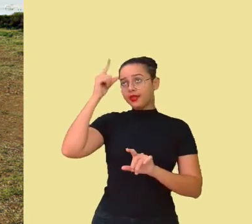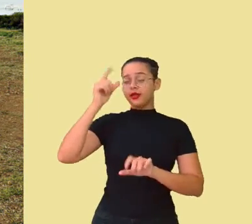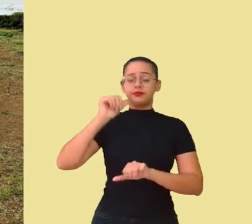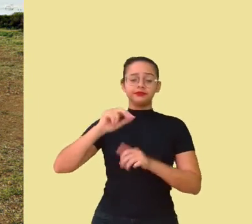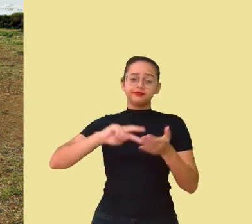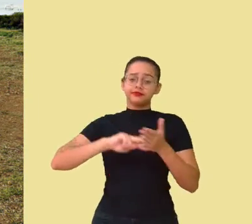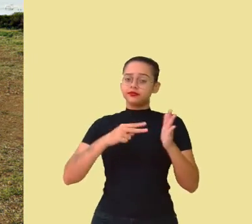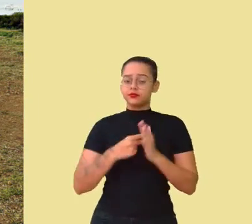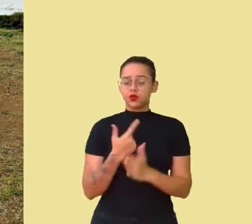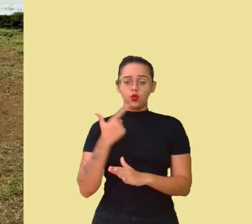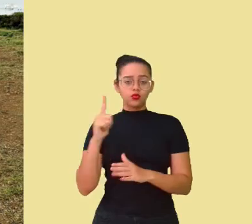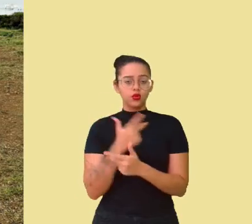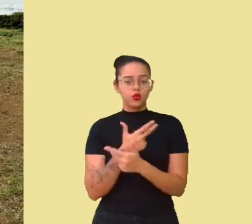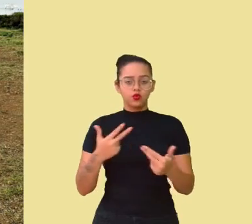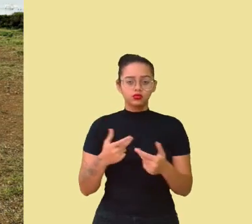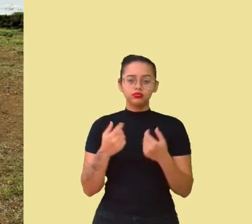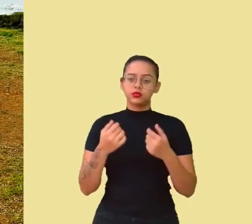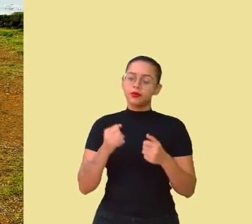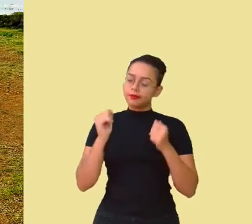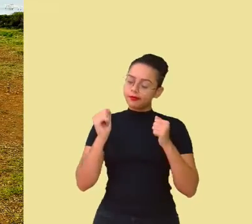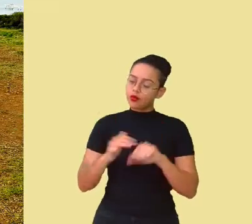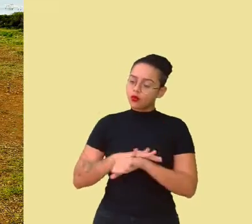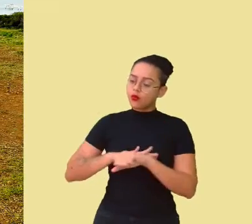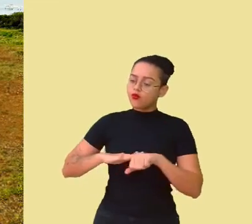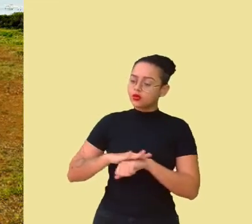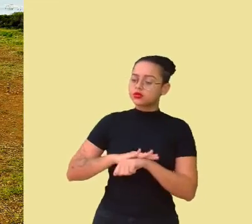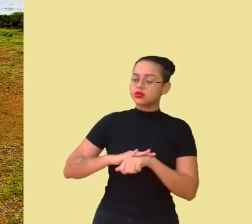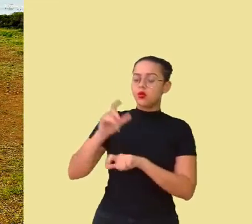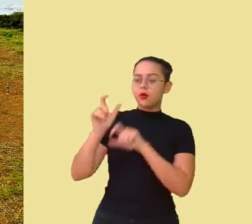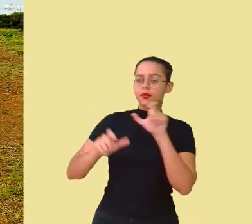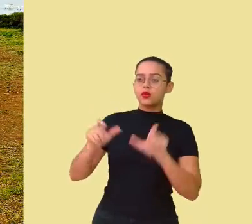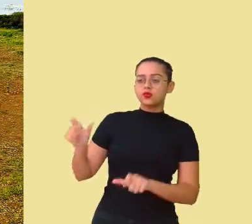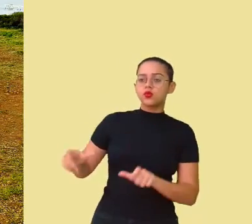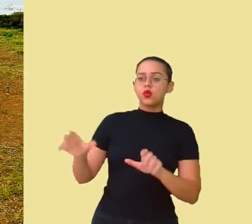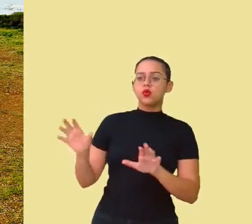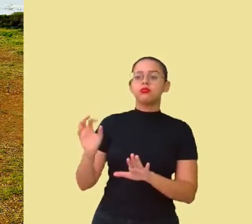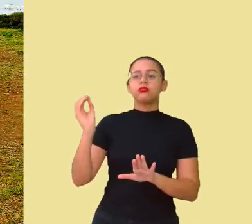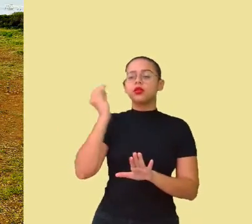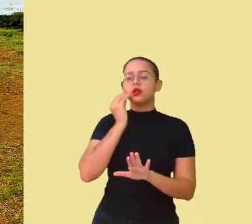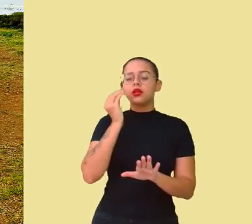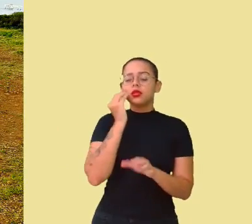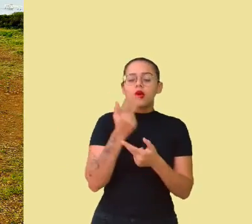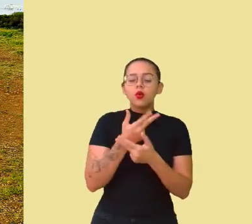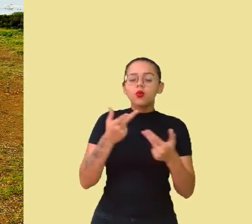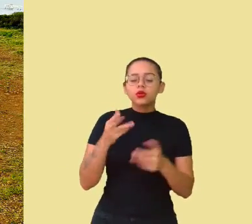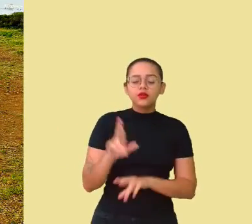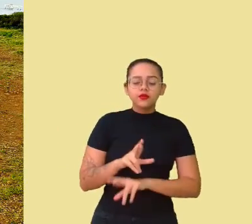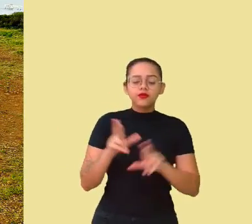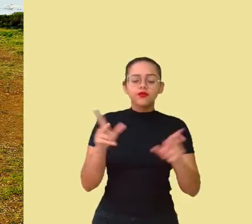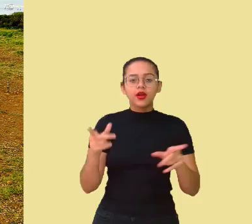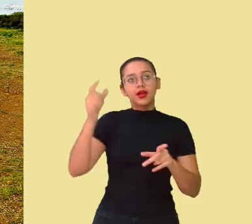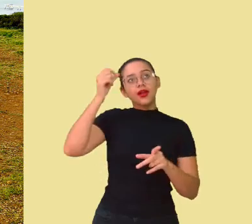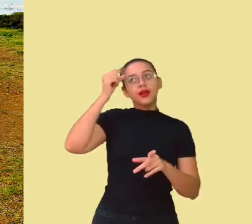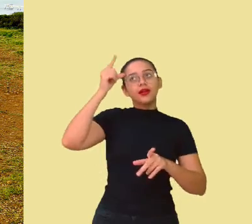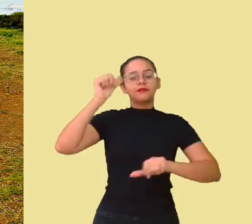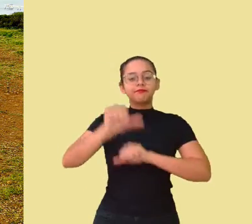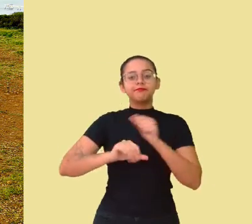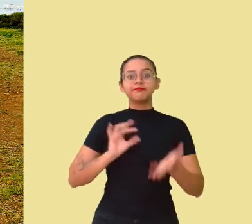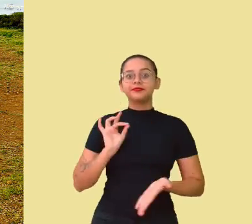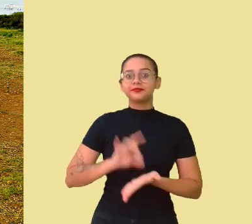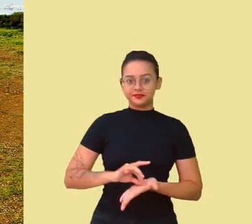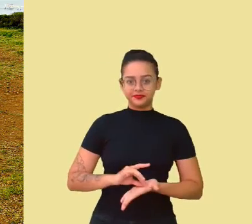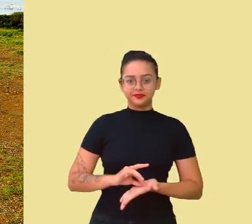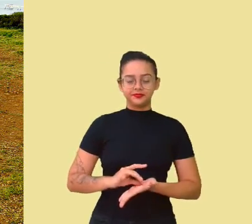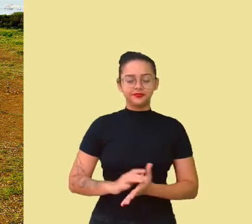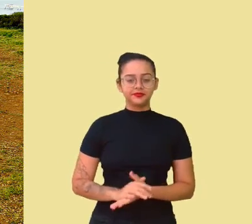ideias. Você pode conversar com as pessoas, escutar, tentar coisas diferentes para poder colocar essa criatividade em